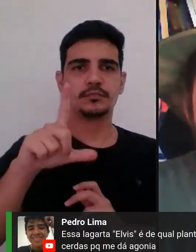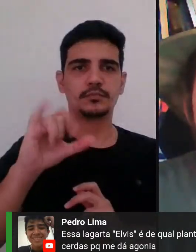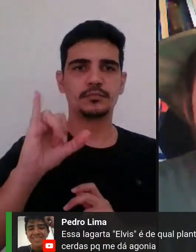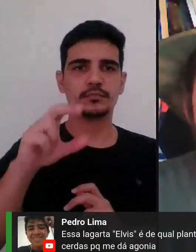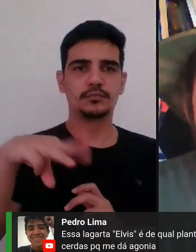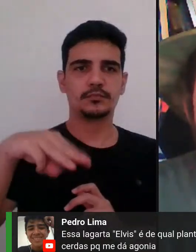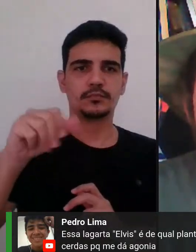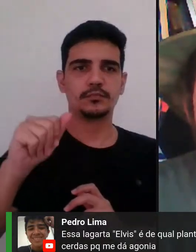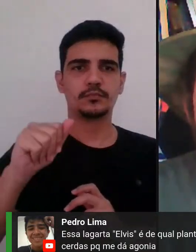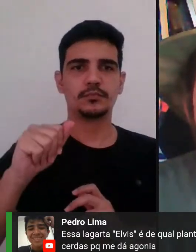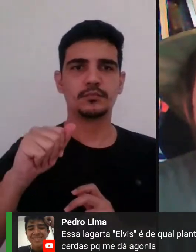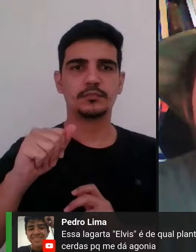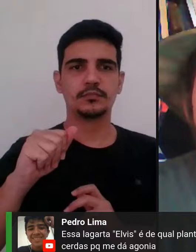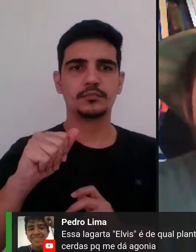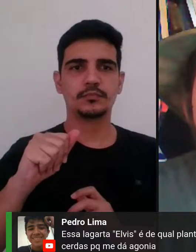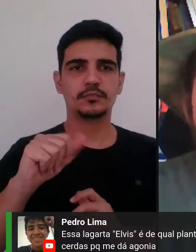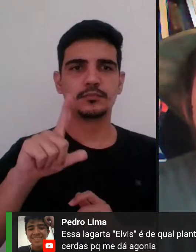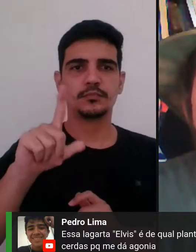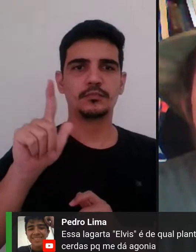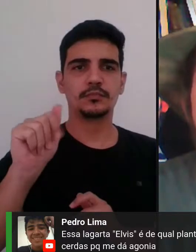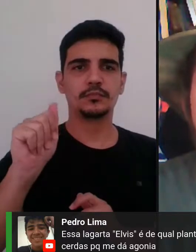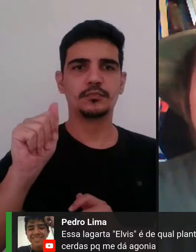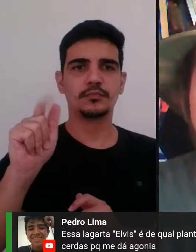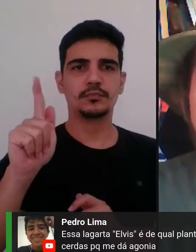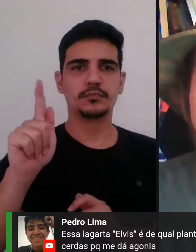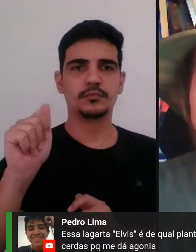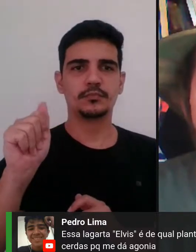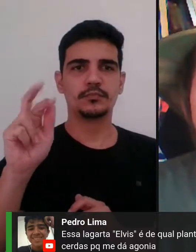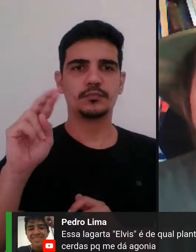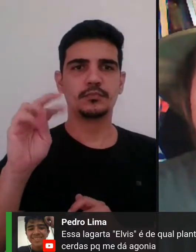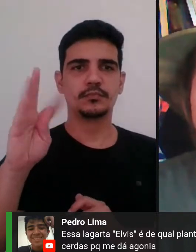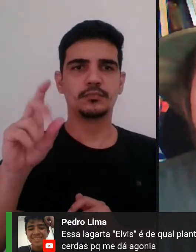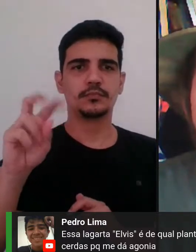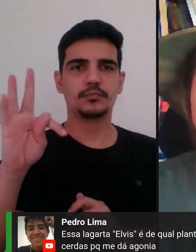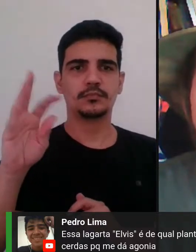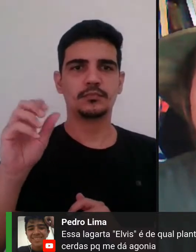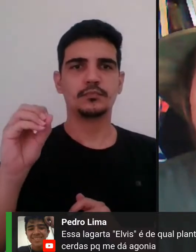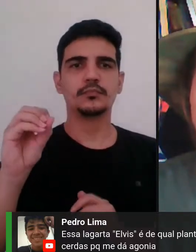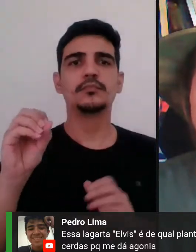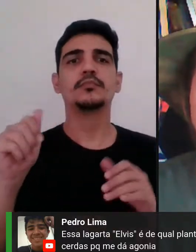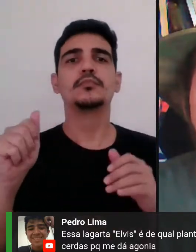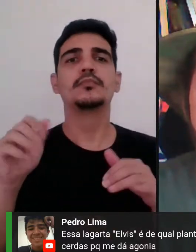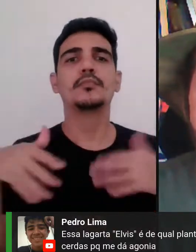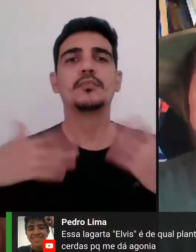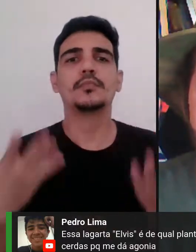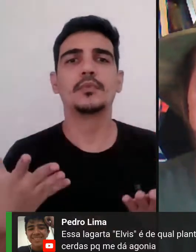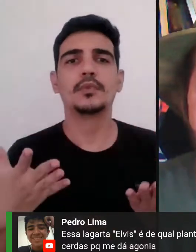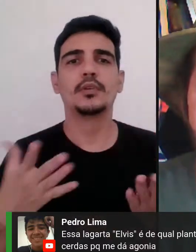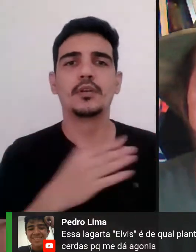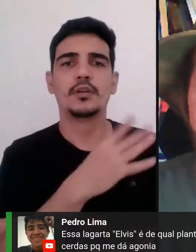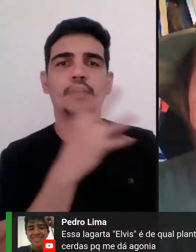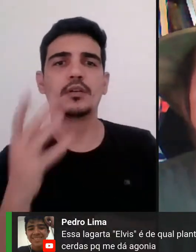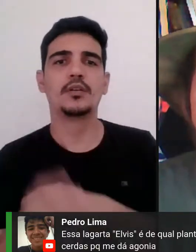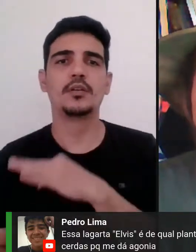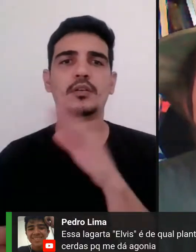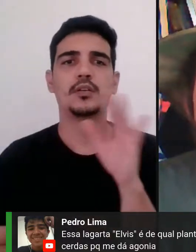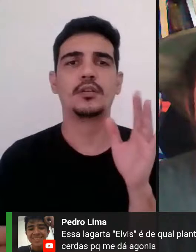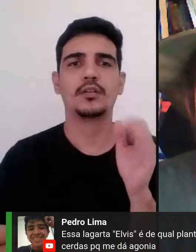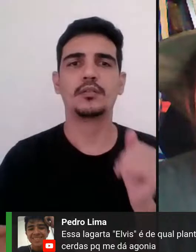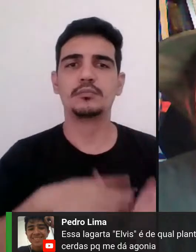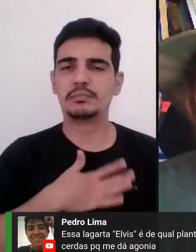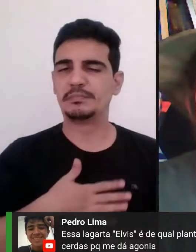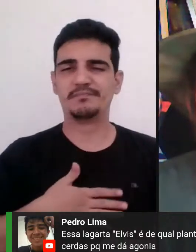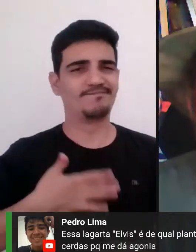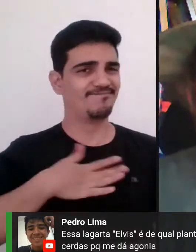Ele pergunta se essa lagarta Elvis... É de qual planta? Primeiro, que ele faz um comentário, né, que ele não gosta nem de